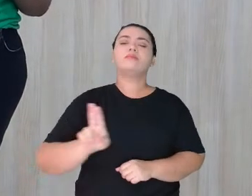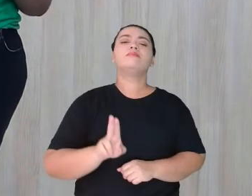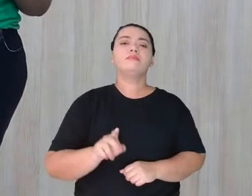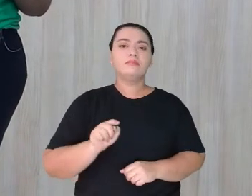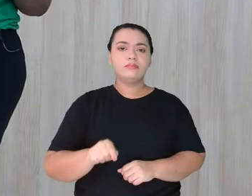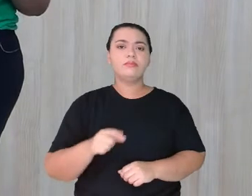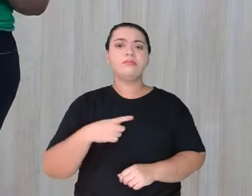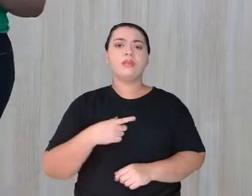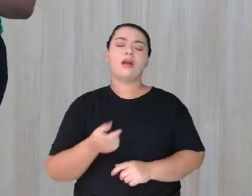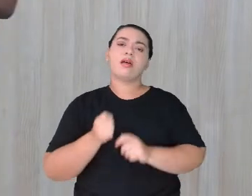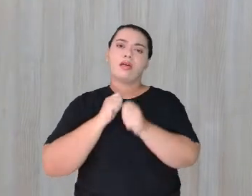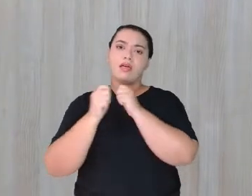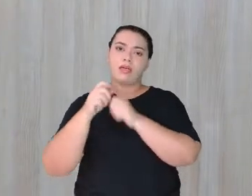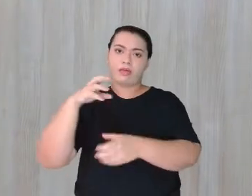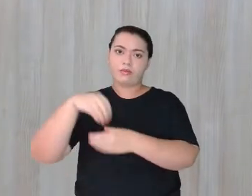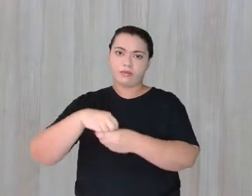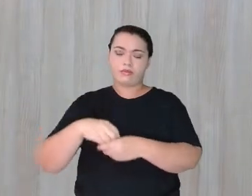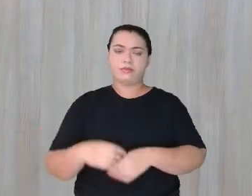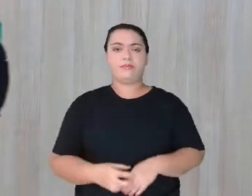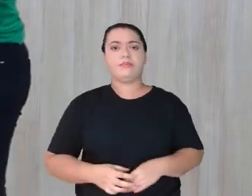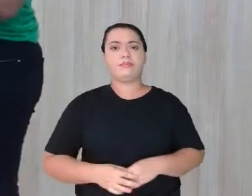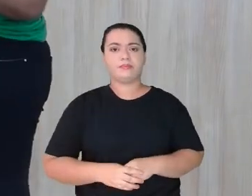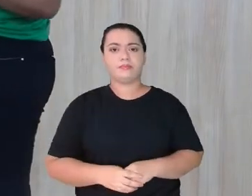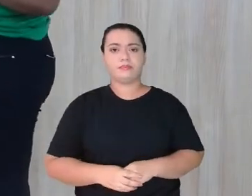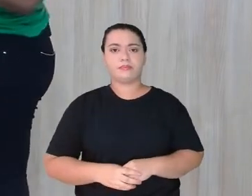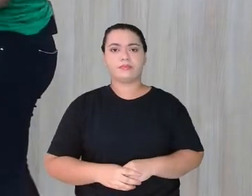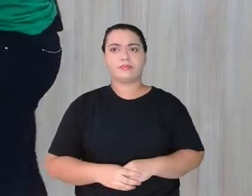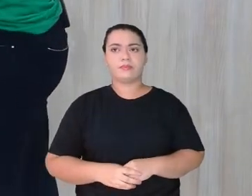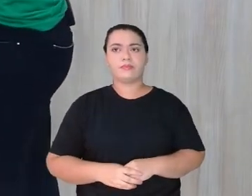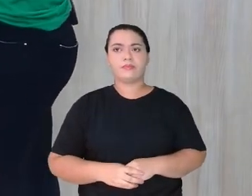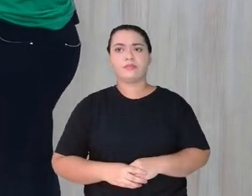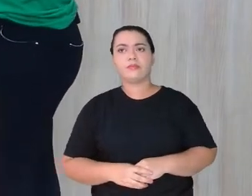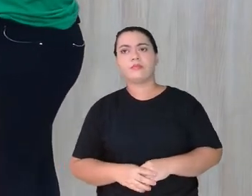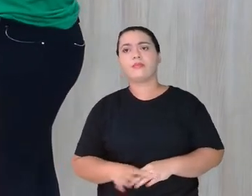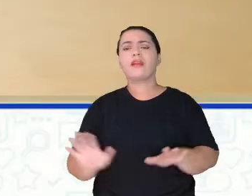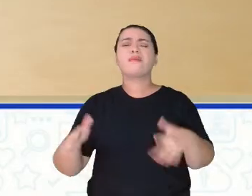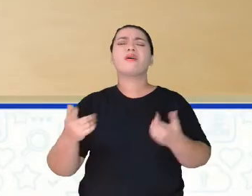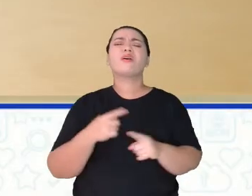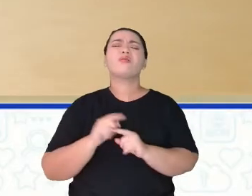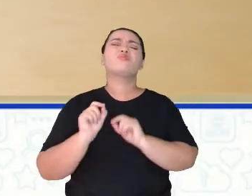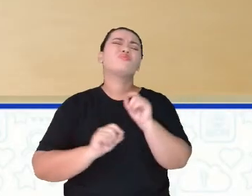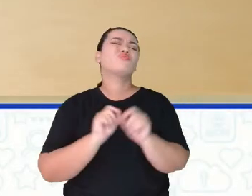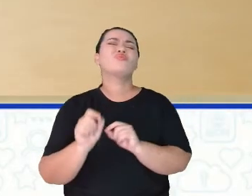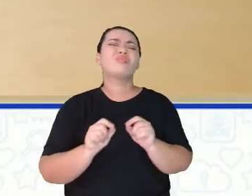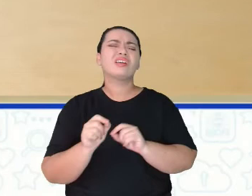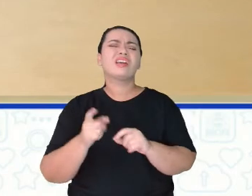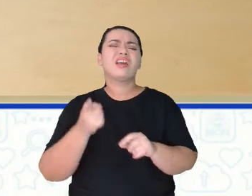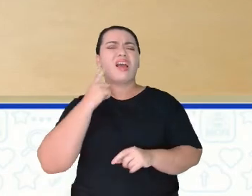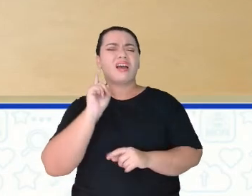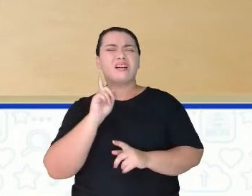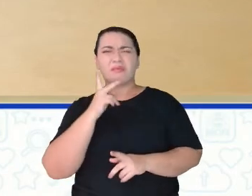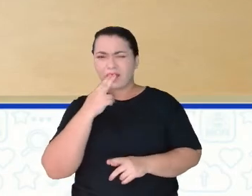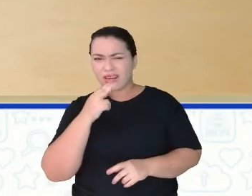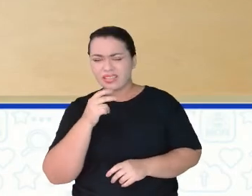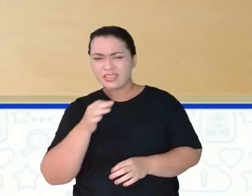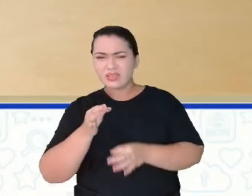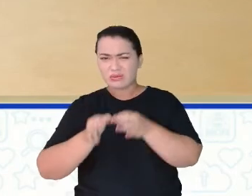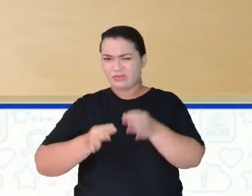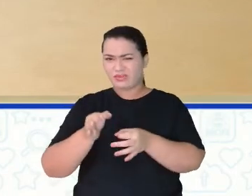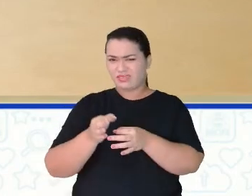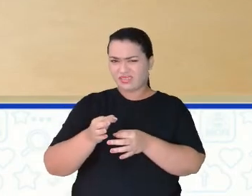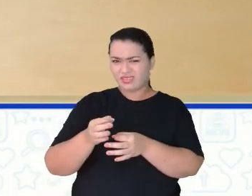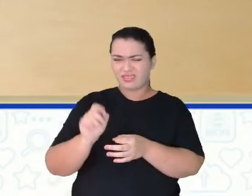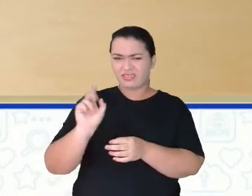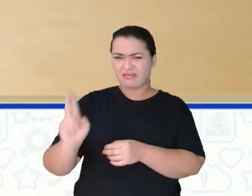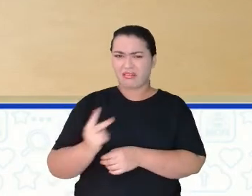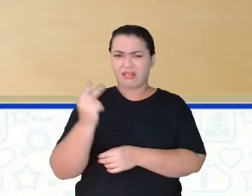na reportagem, tá certo? Mas o que é juízo de valor? Você que está aí em casa, você sabe